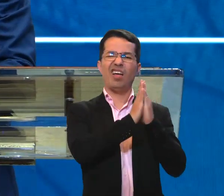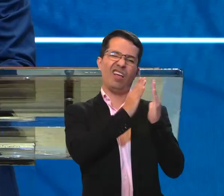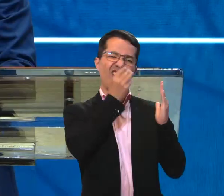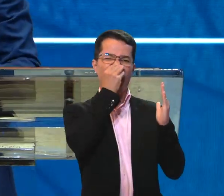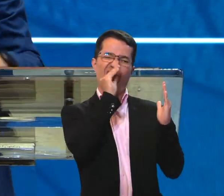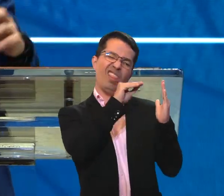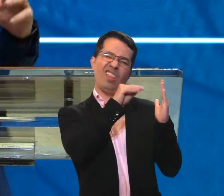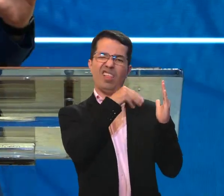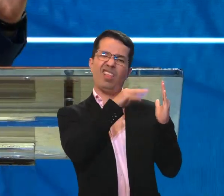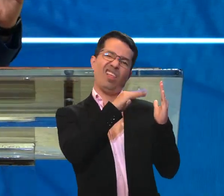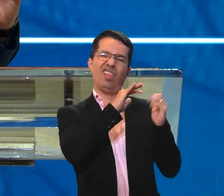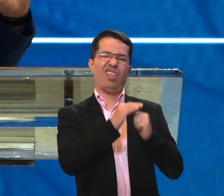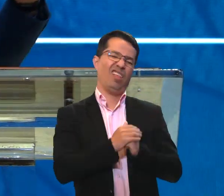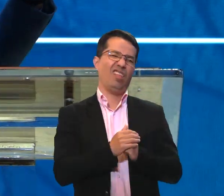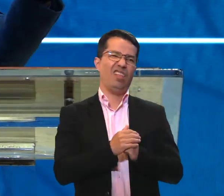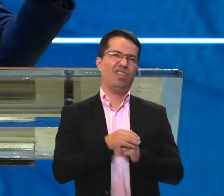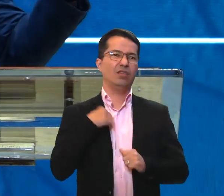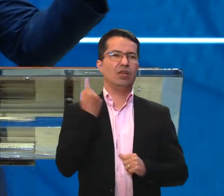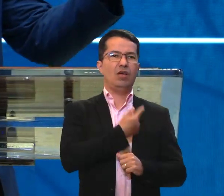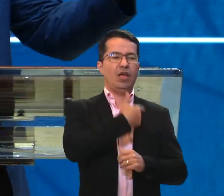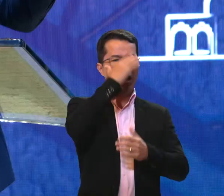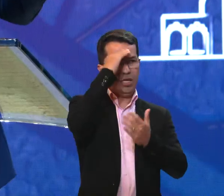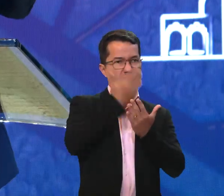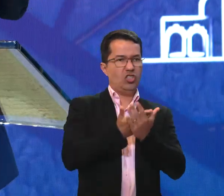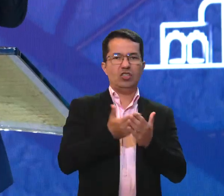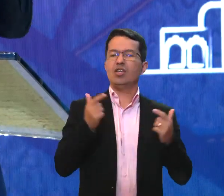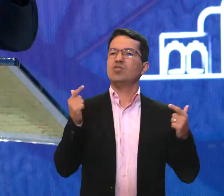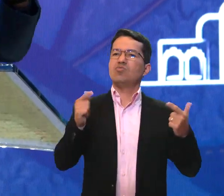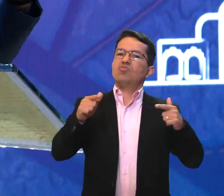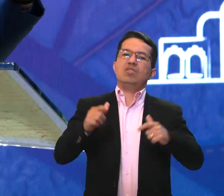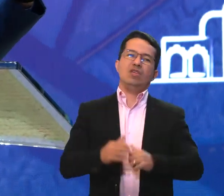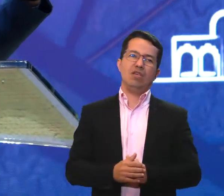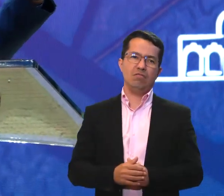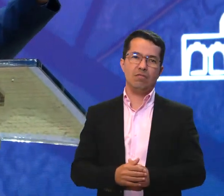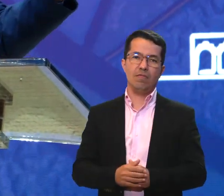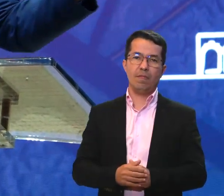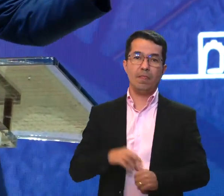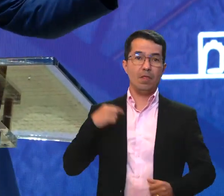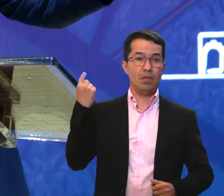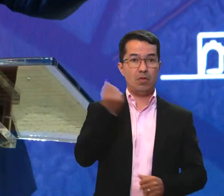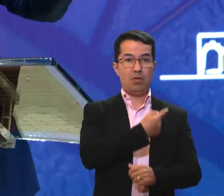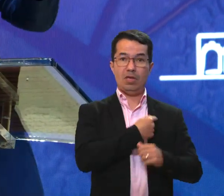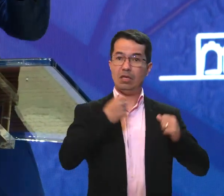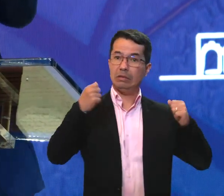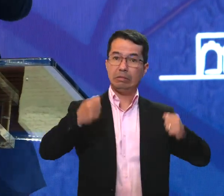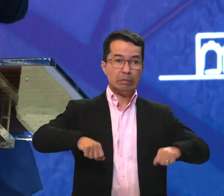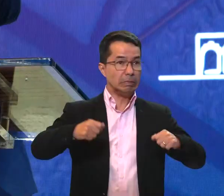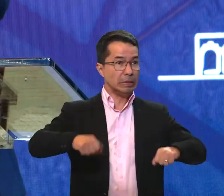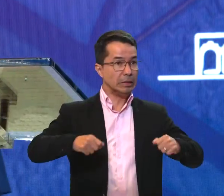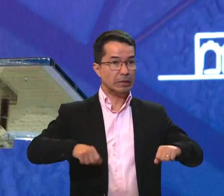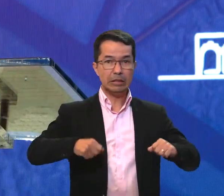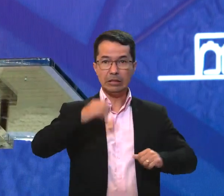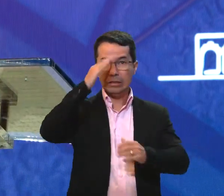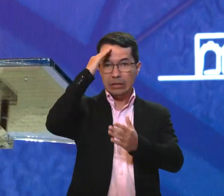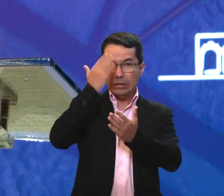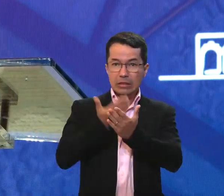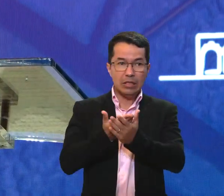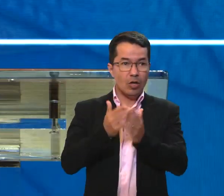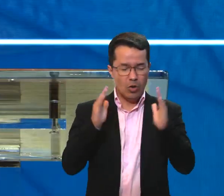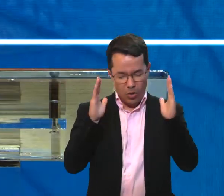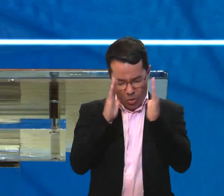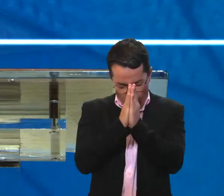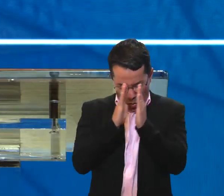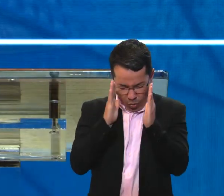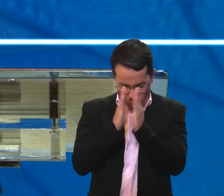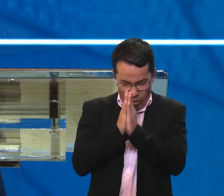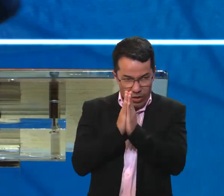cremos que de fato um movimento, a Assembleia dos Santos, que se reúne para orar